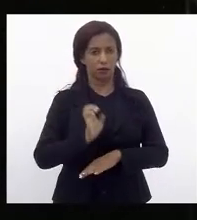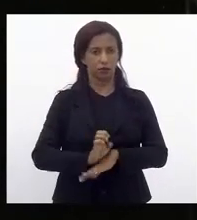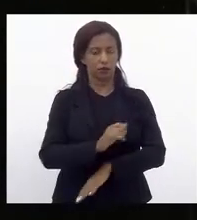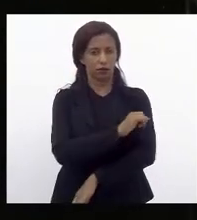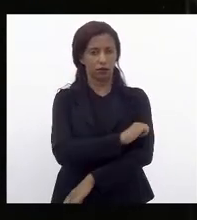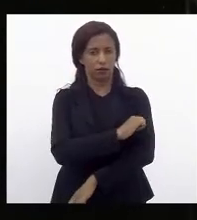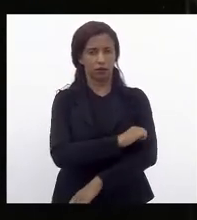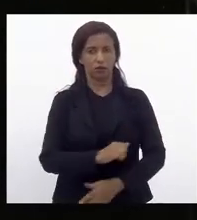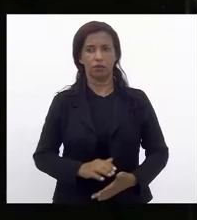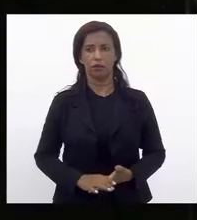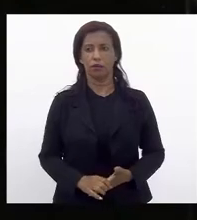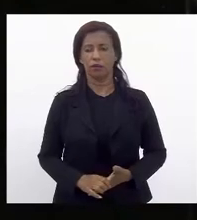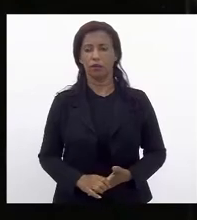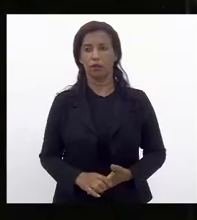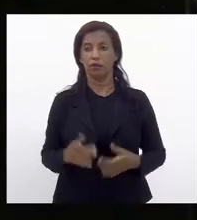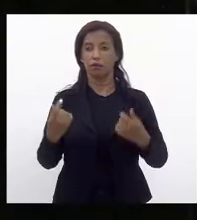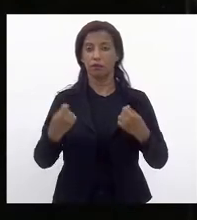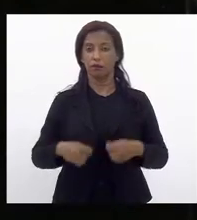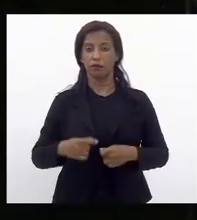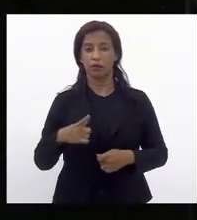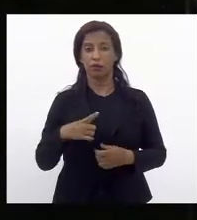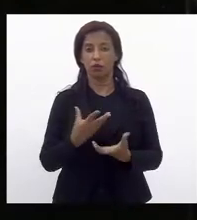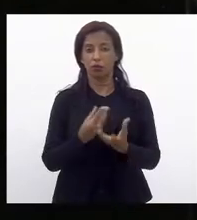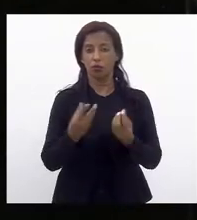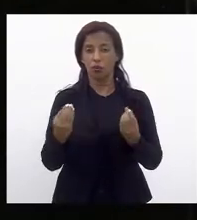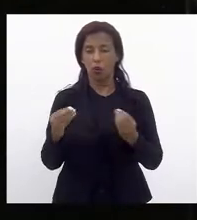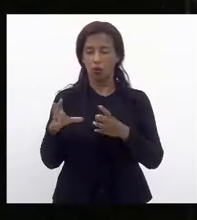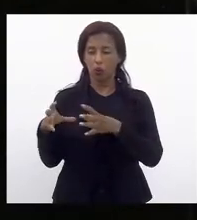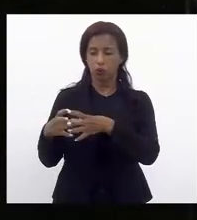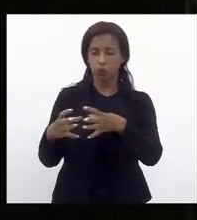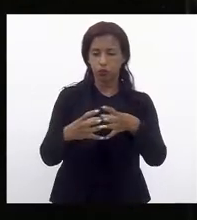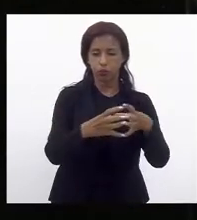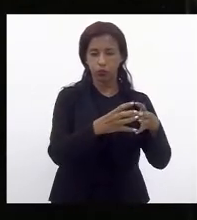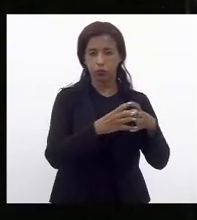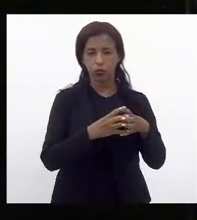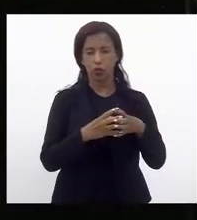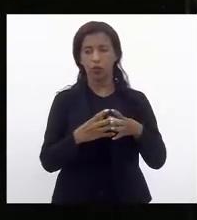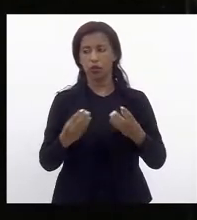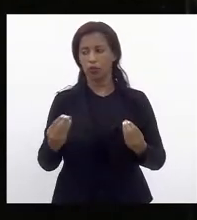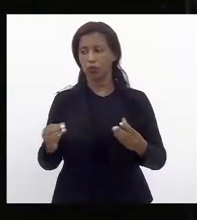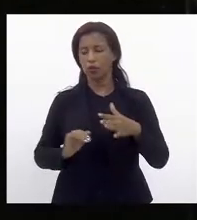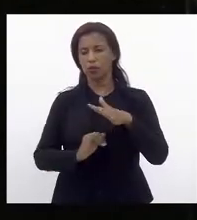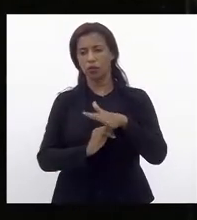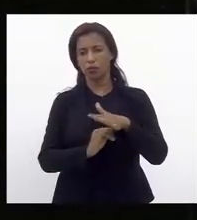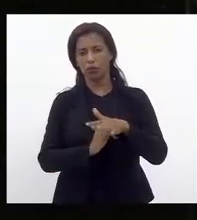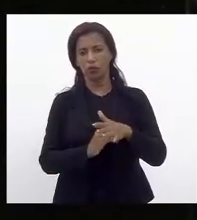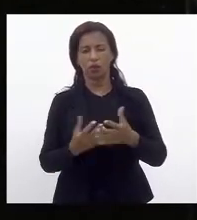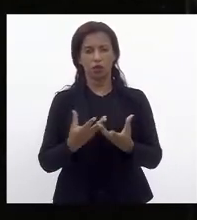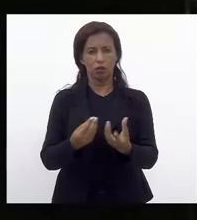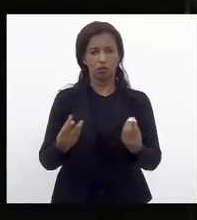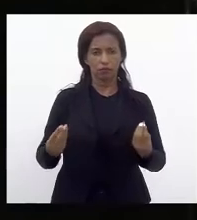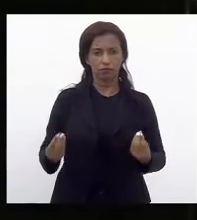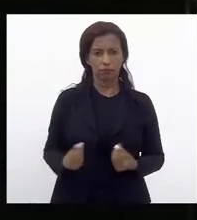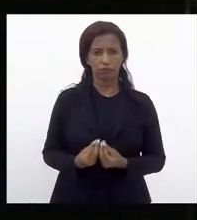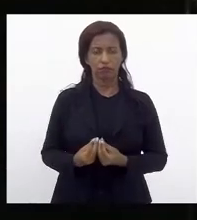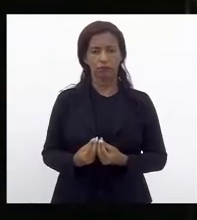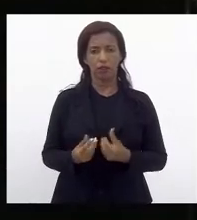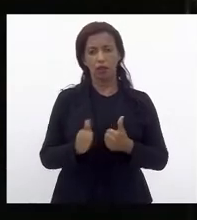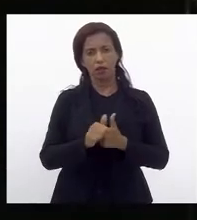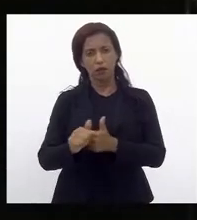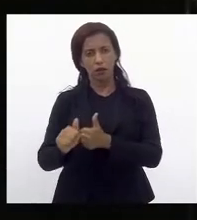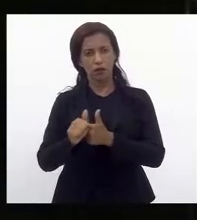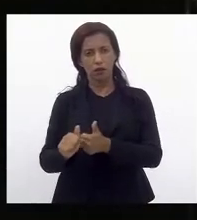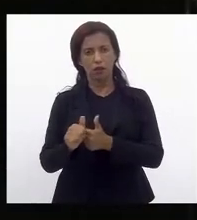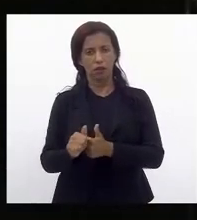do Rio de Janeiro, precisamos de muitos órgãos, de muitas instituições, de muitos